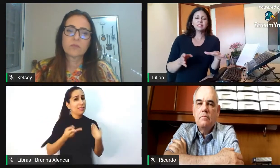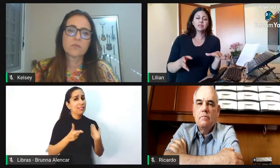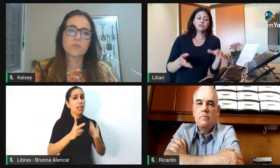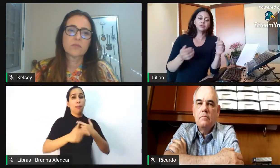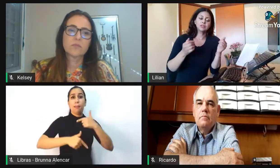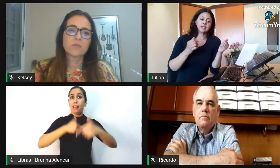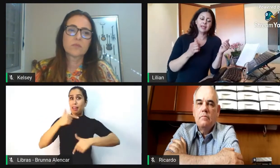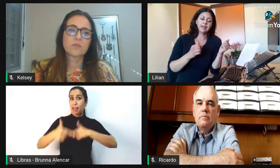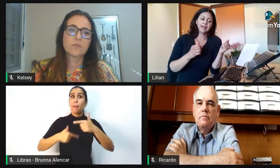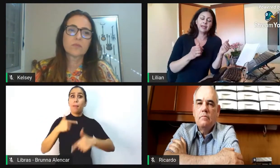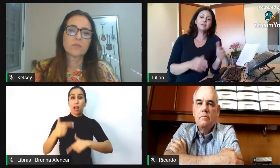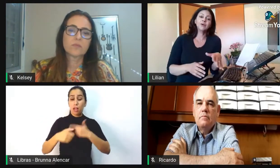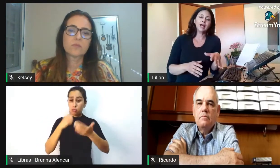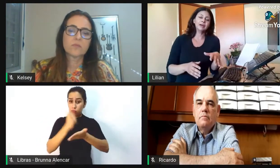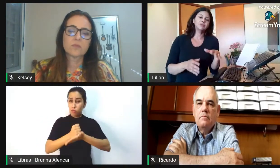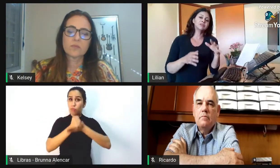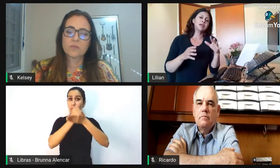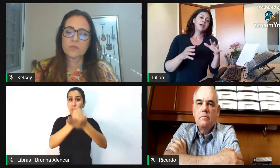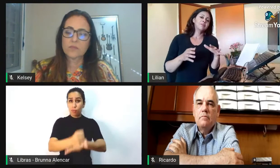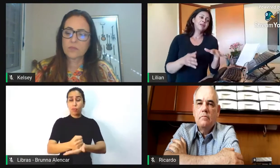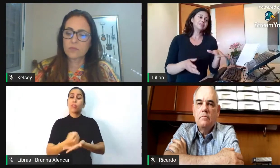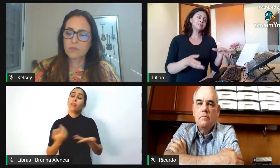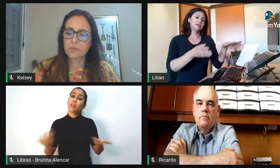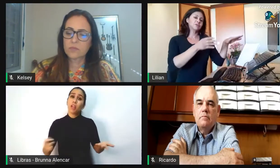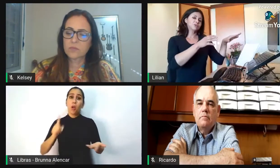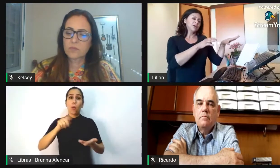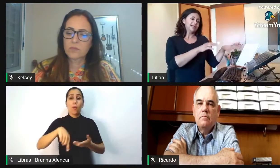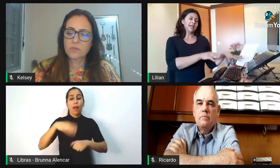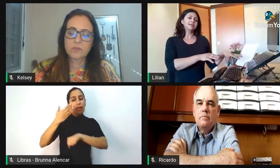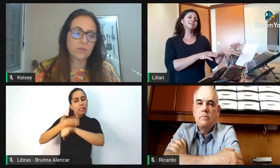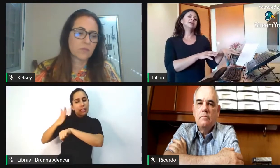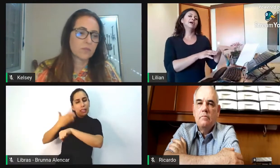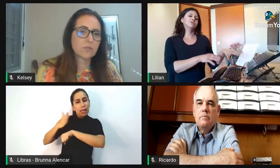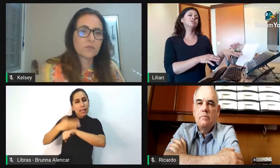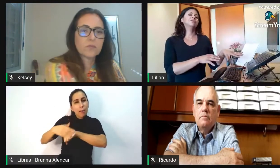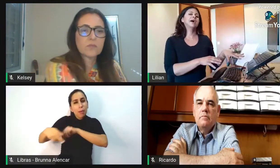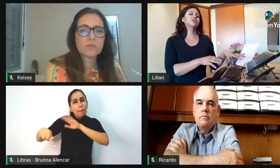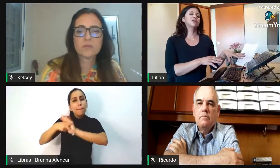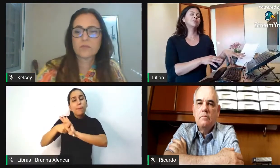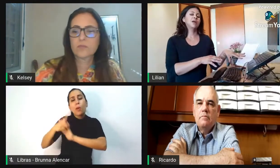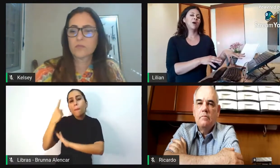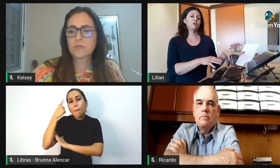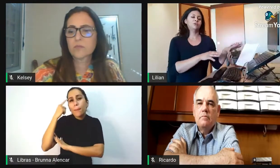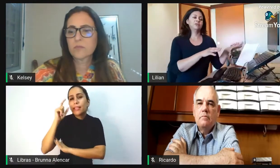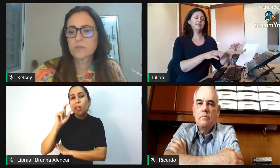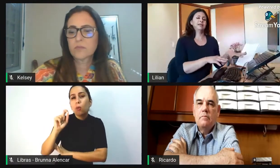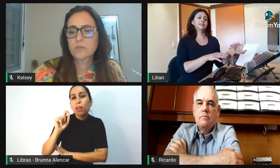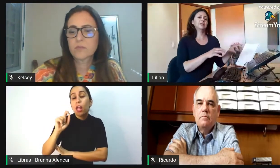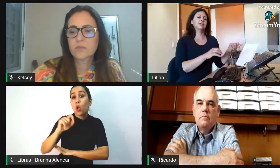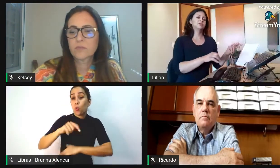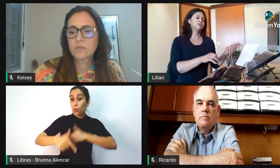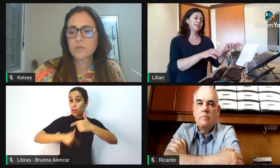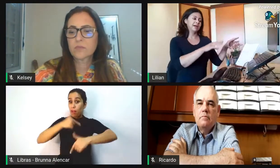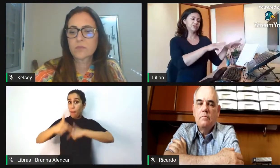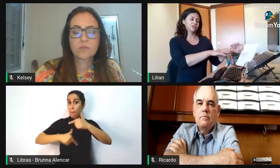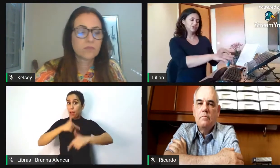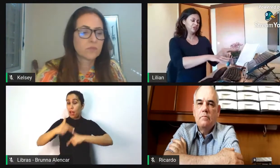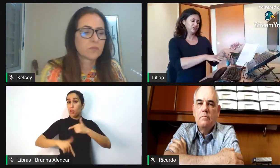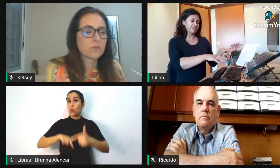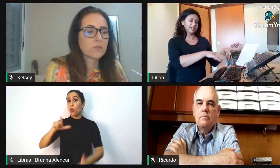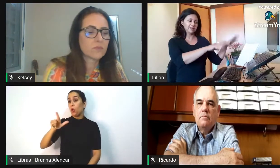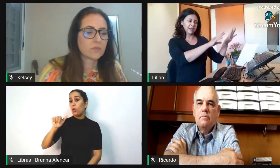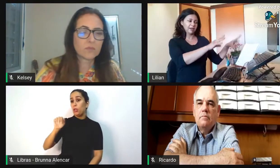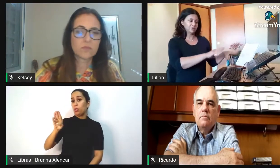Foram exercícios elaborados pensando nessa atividade laboral, nessa atividade